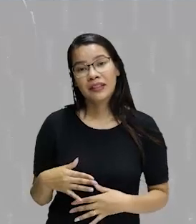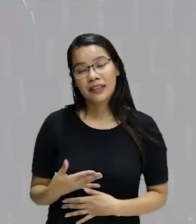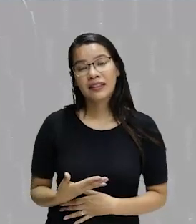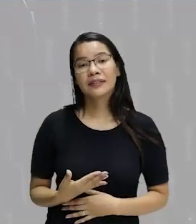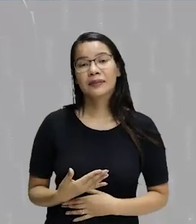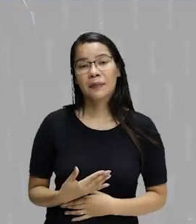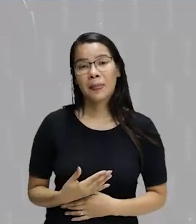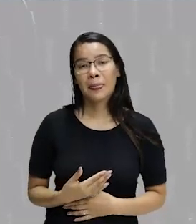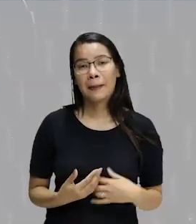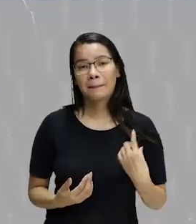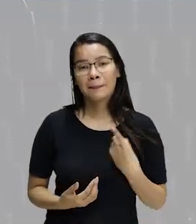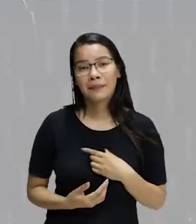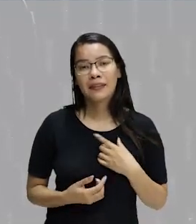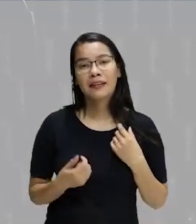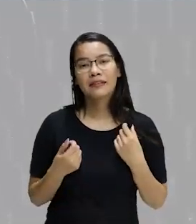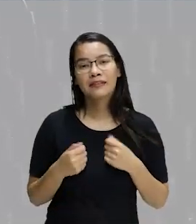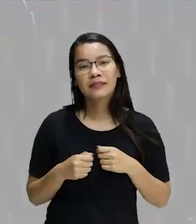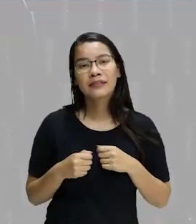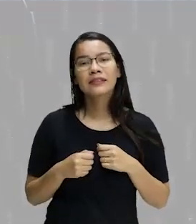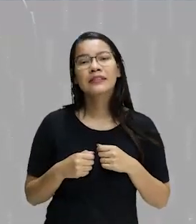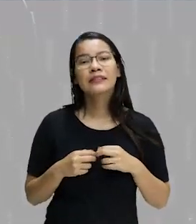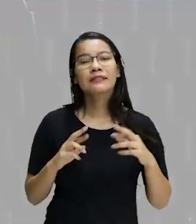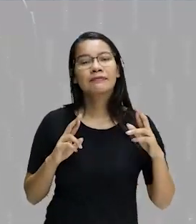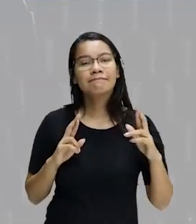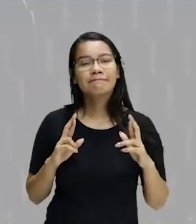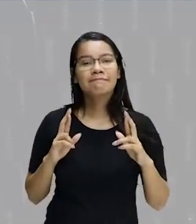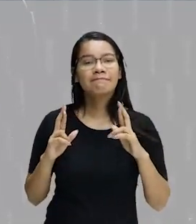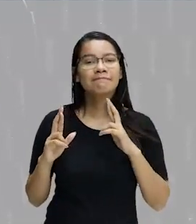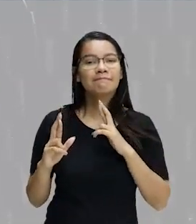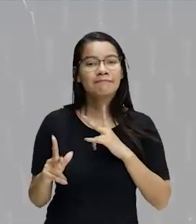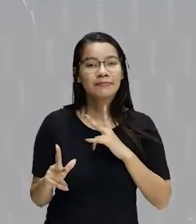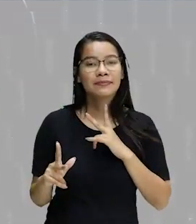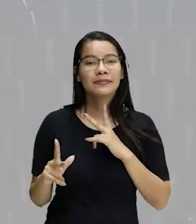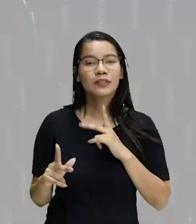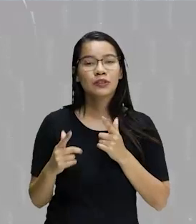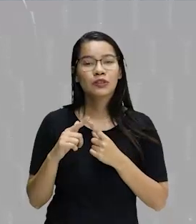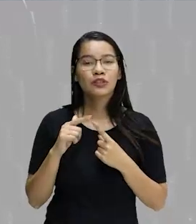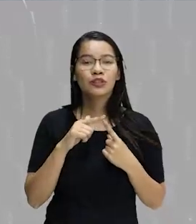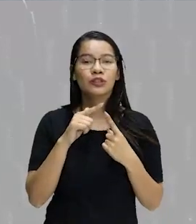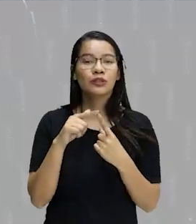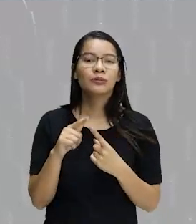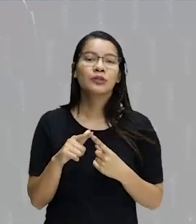de a gente poder diferenciar os tipos